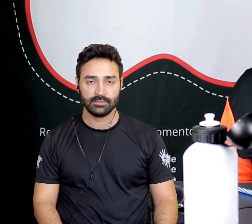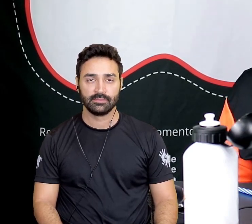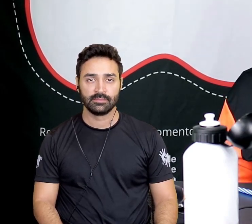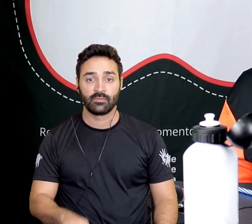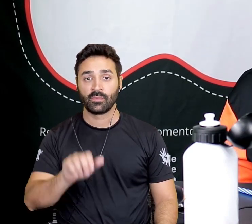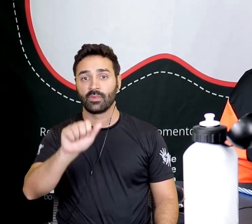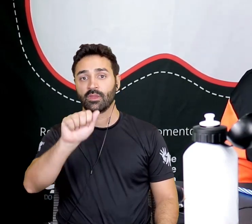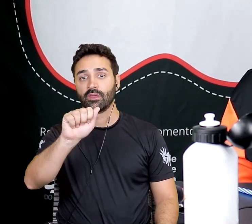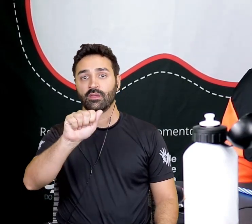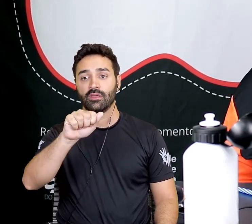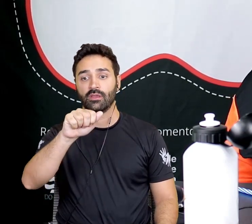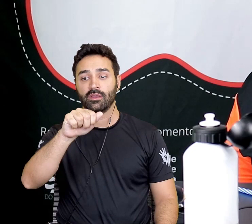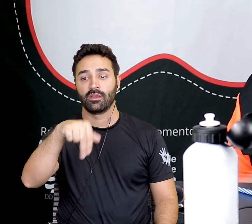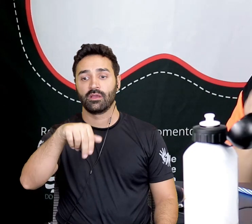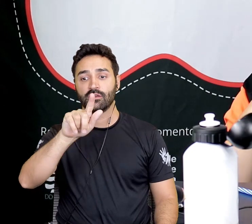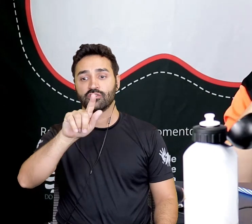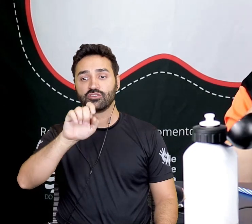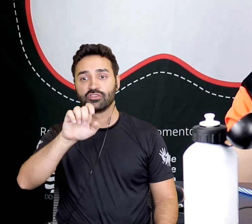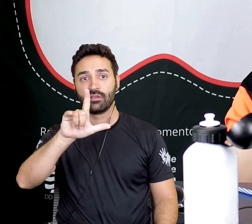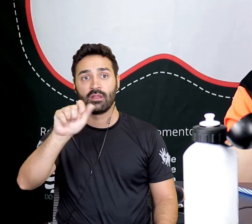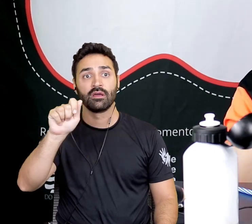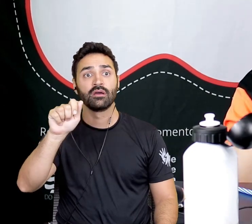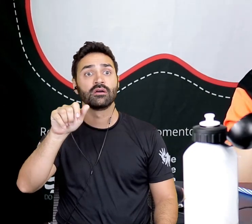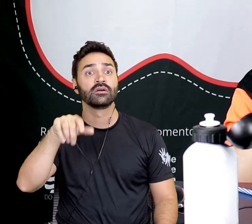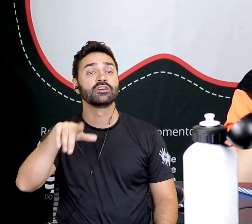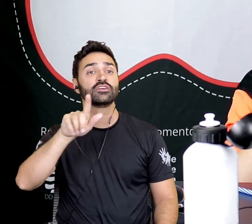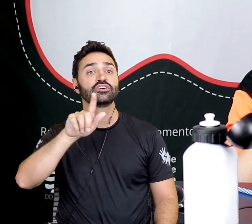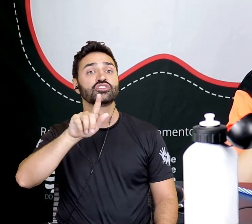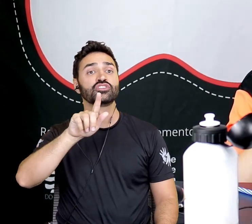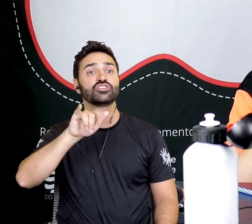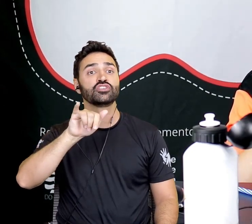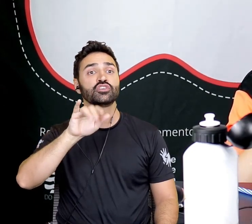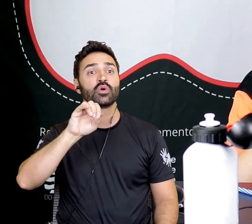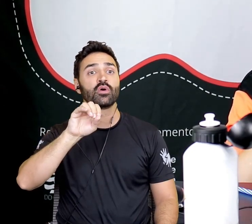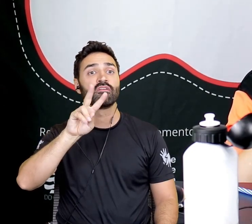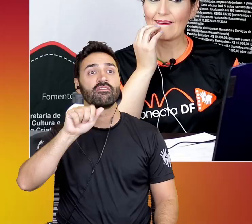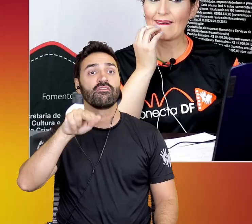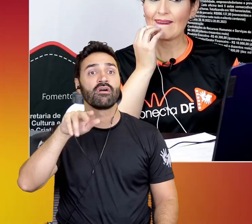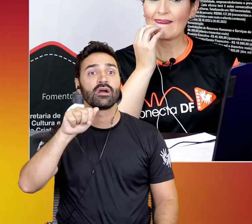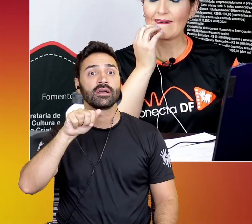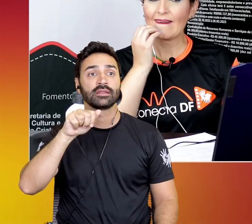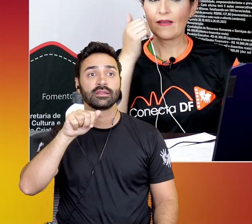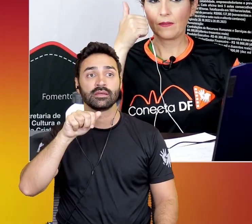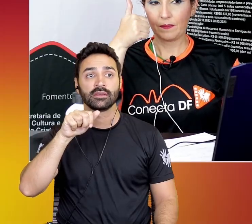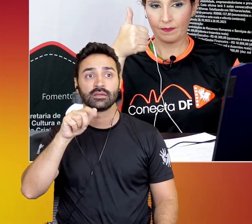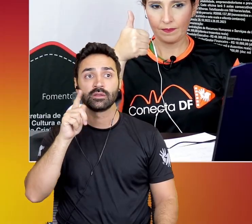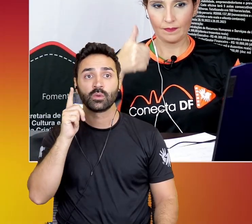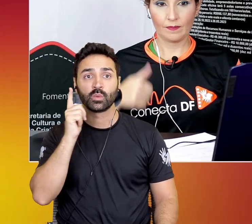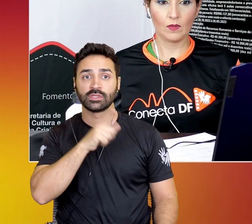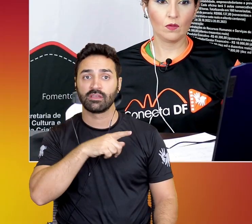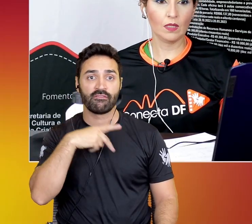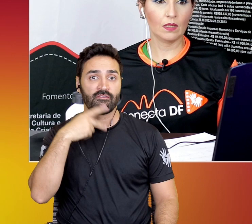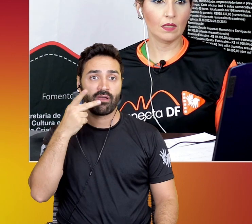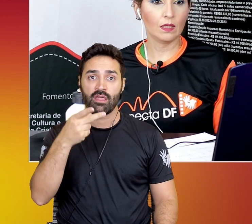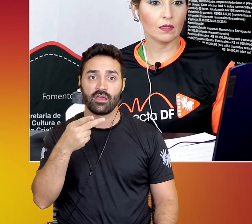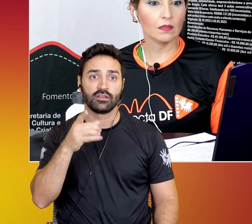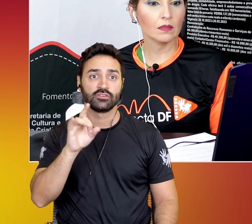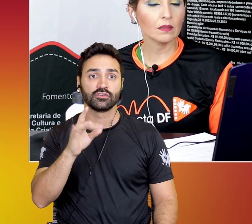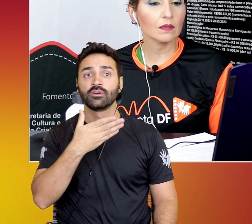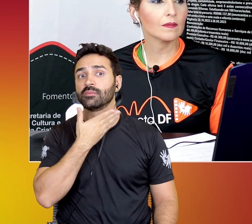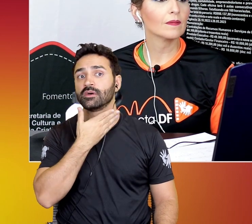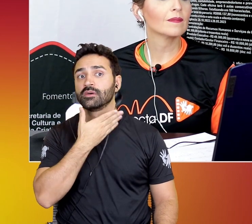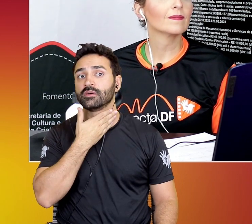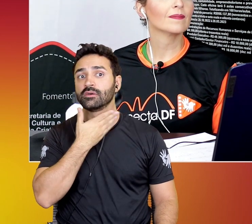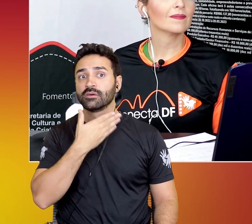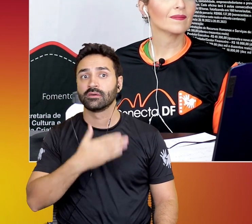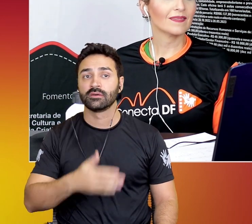Ângela Freitas. A Giovana, ela tem dificuldade na fala, ela tá pelo chat. Ok.